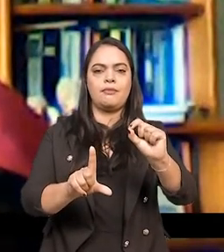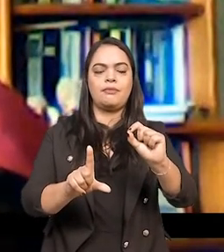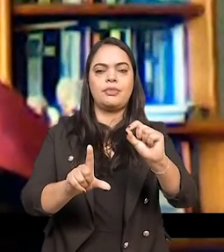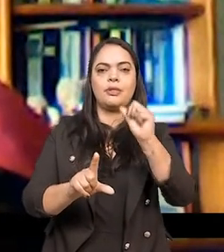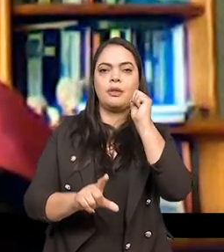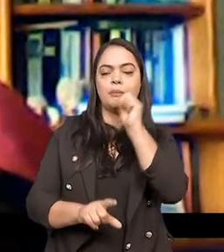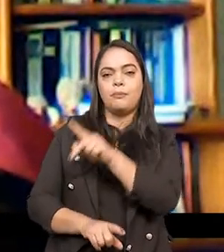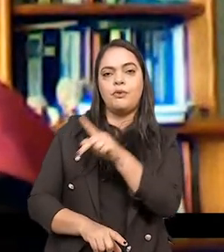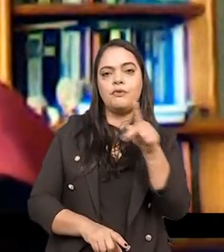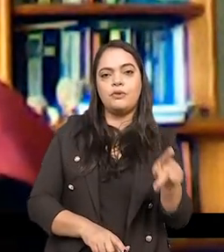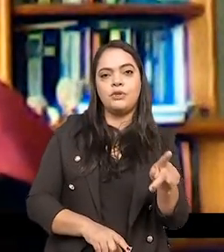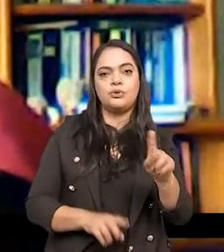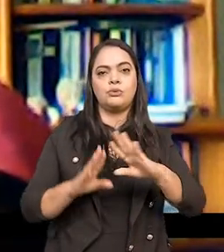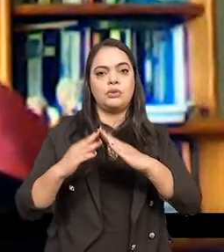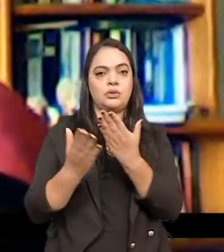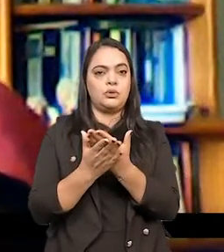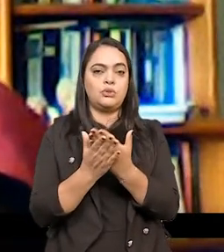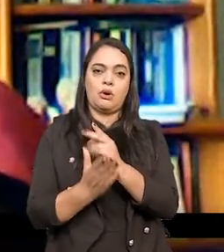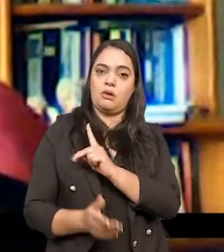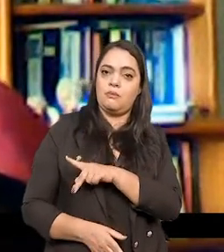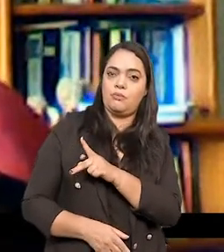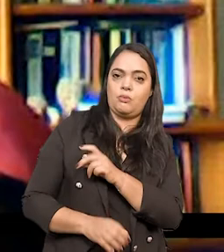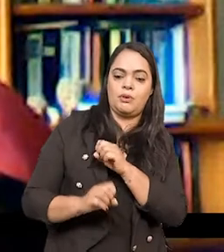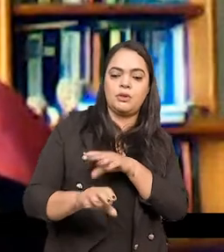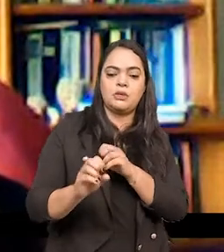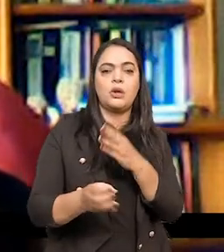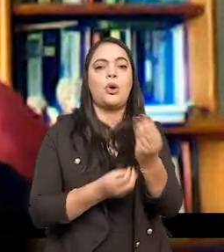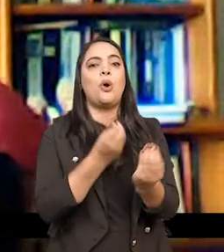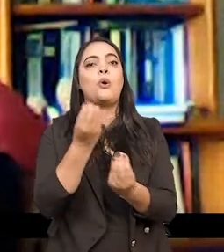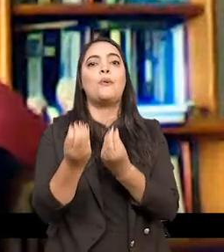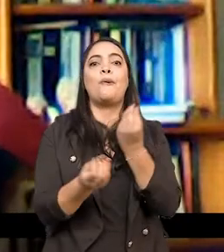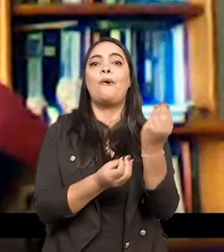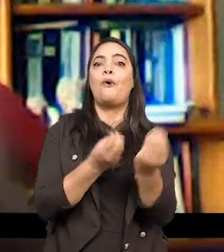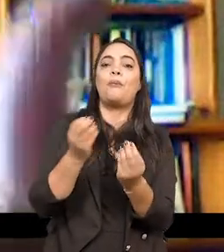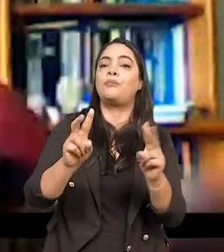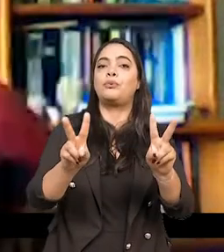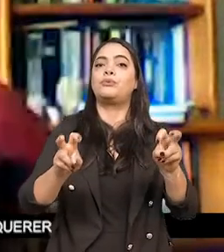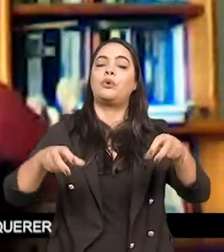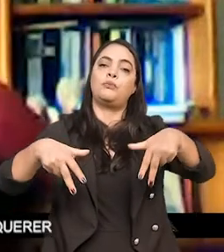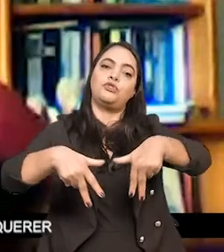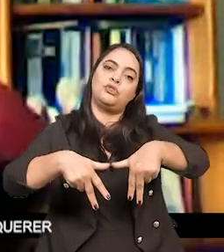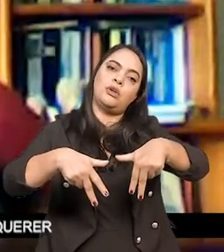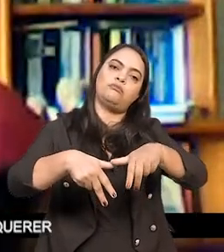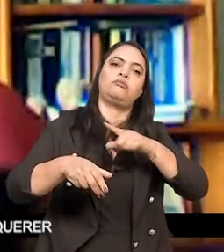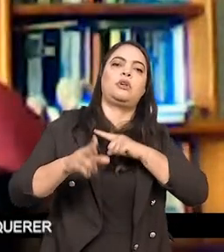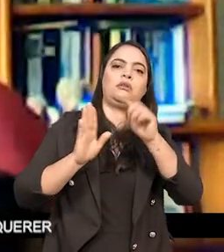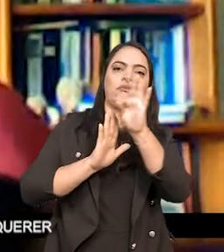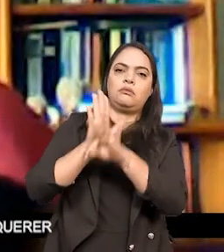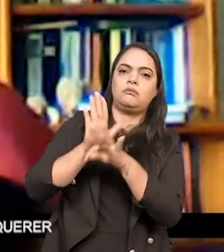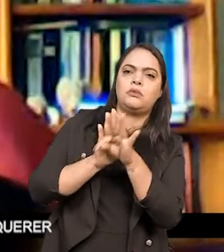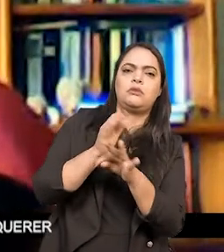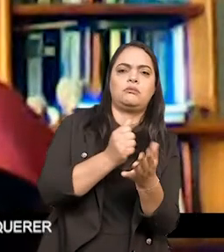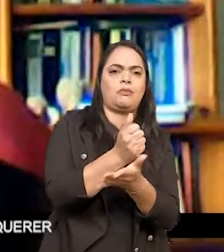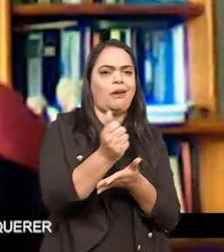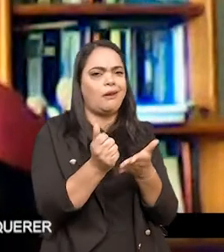para professoras da rede pública aqui de como trabalhar com gênero, oferecendo alguns textos básicos,